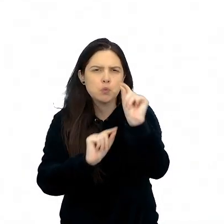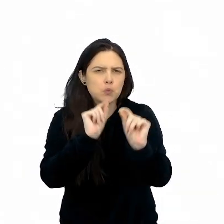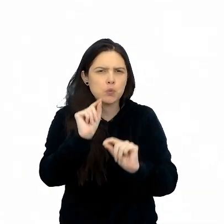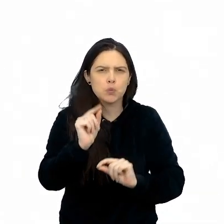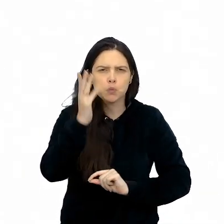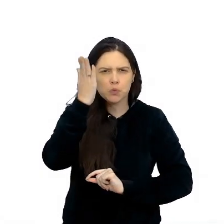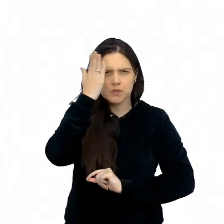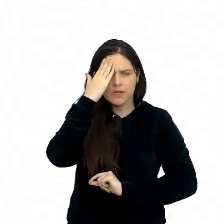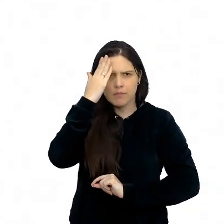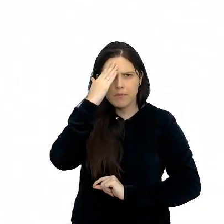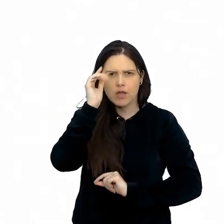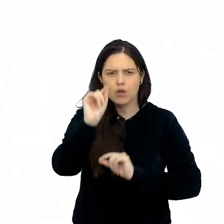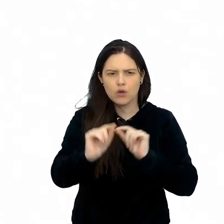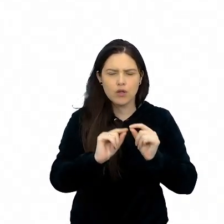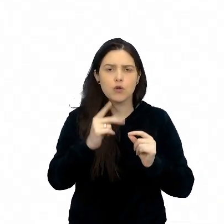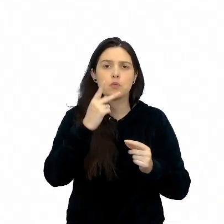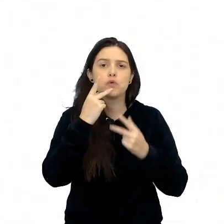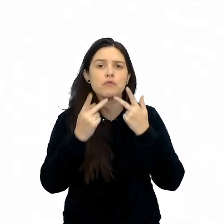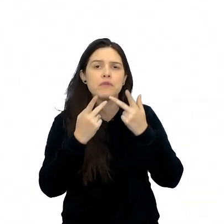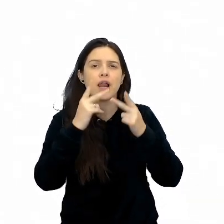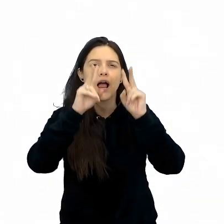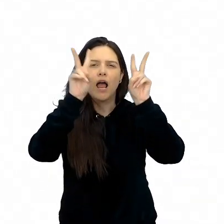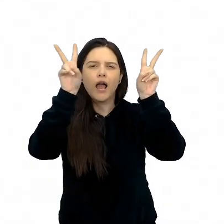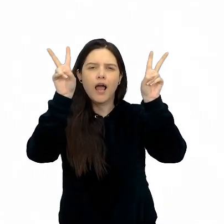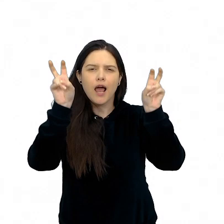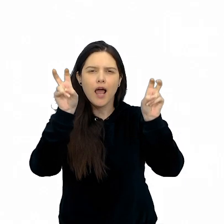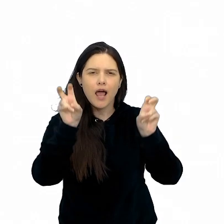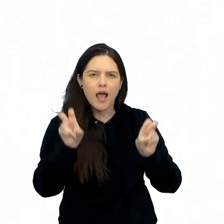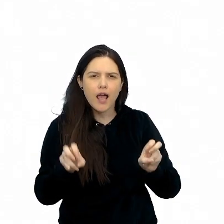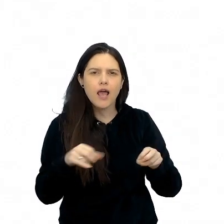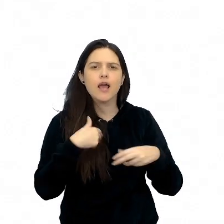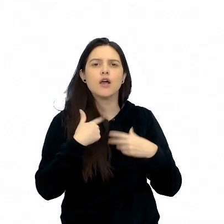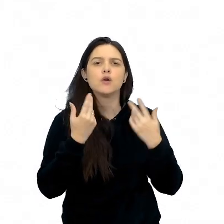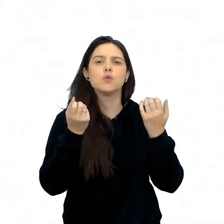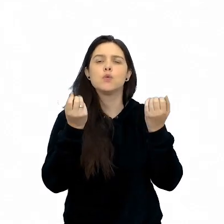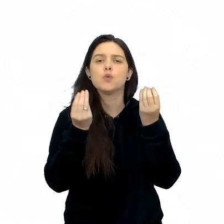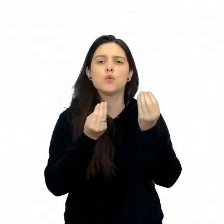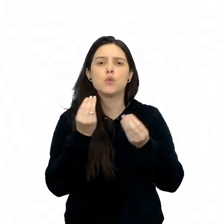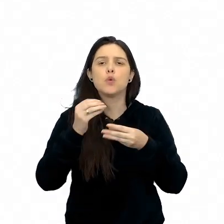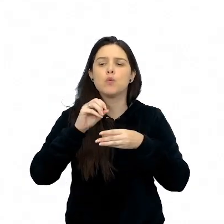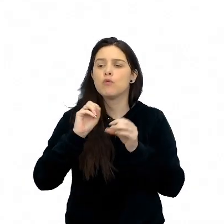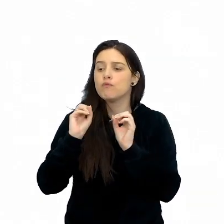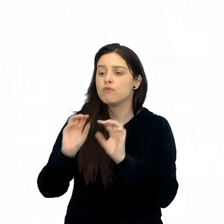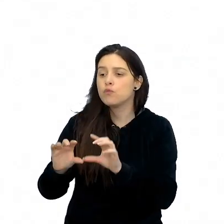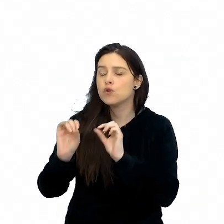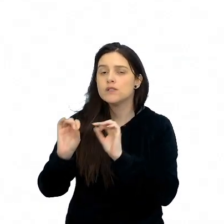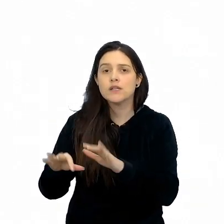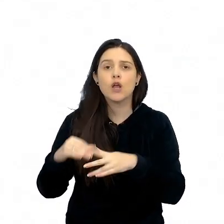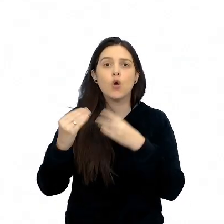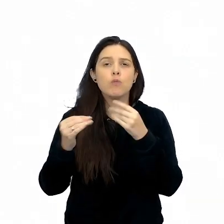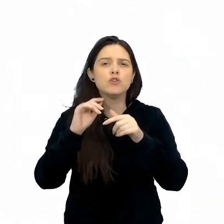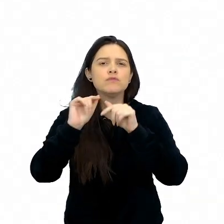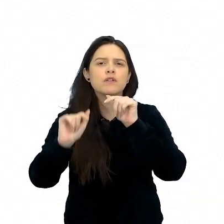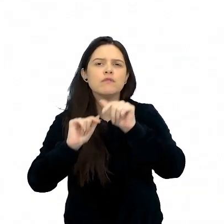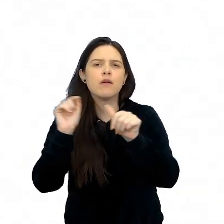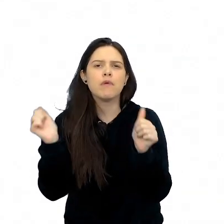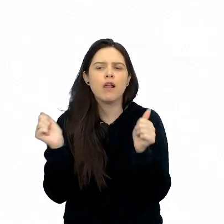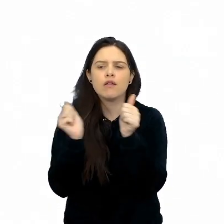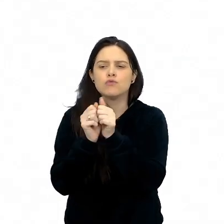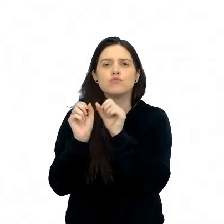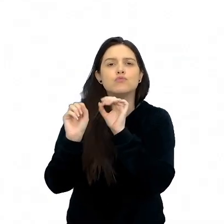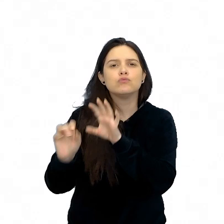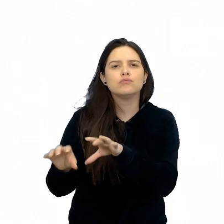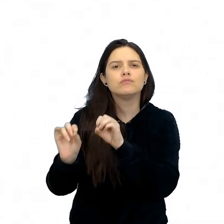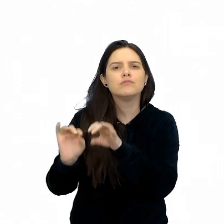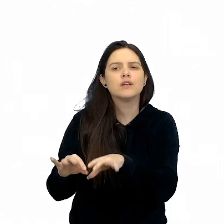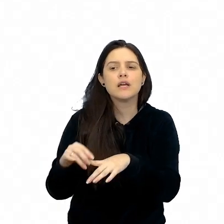tenho que saber a mais? Então, quando a gente fala a respeito disso aí, a gente pensa o seguinte: quando eu vou ensinar, quando a gente vai trabalhar com ensino, quando a gente dá